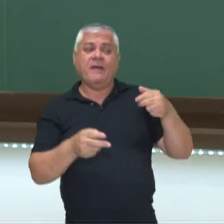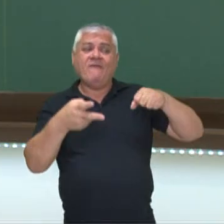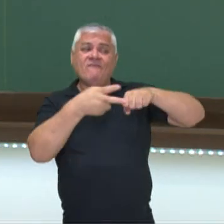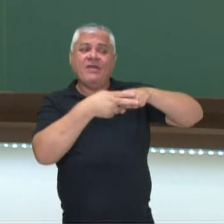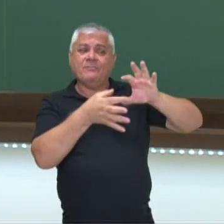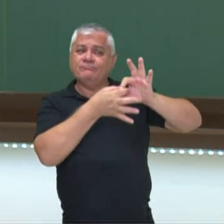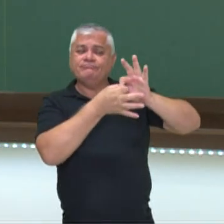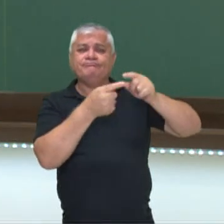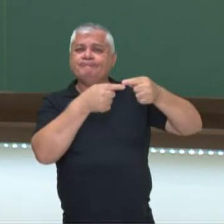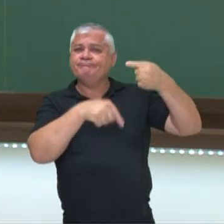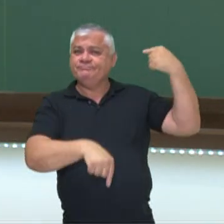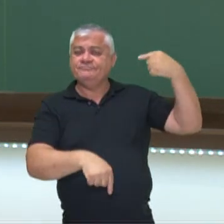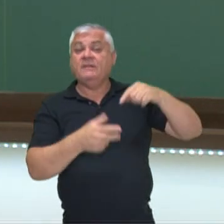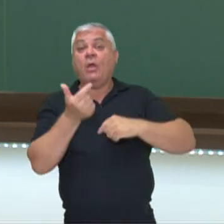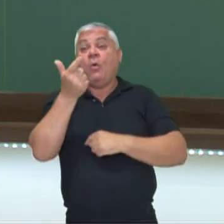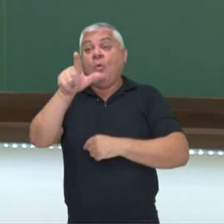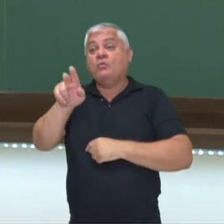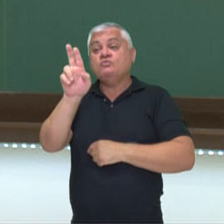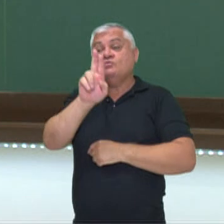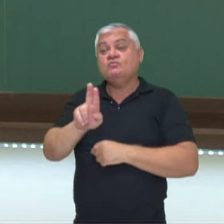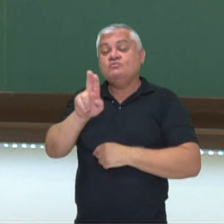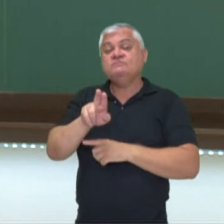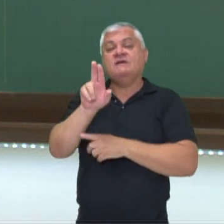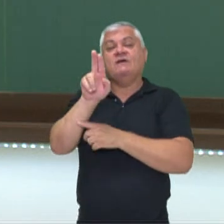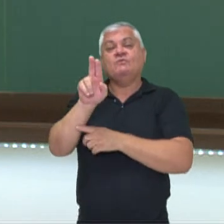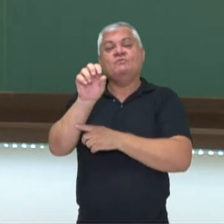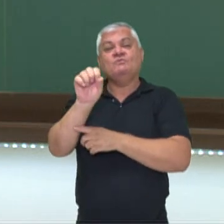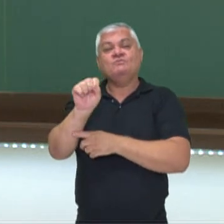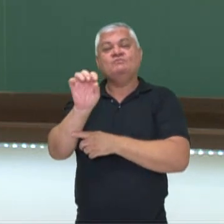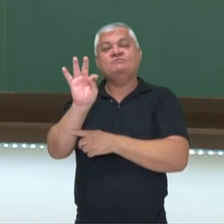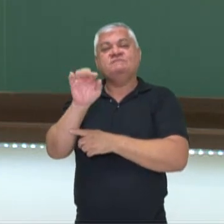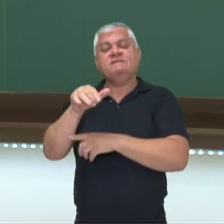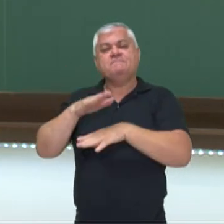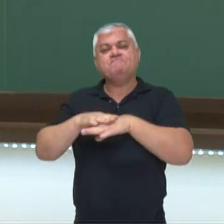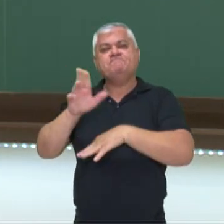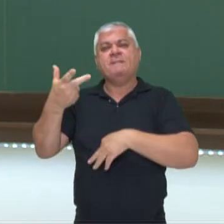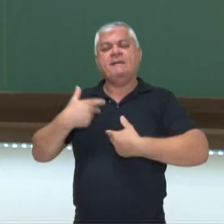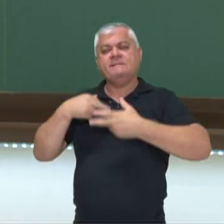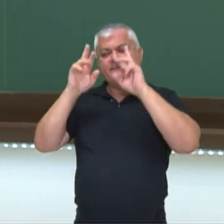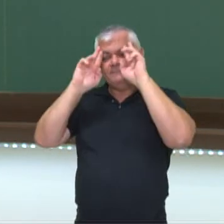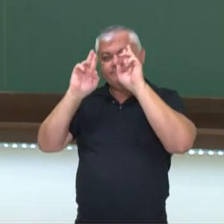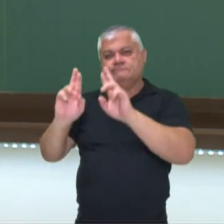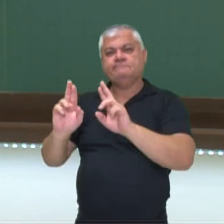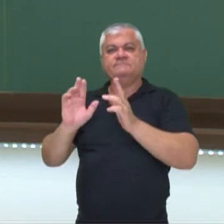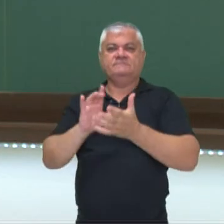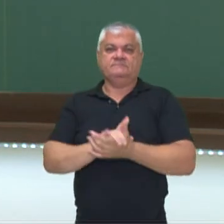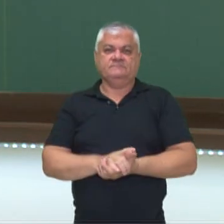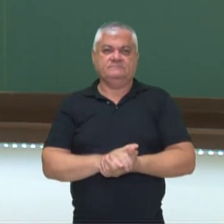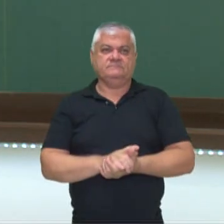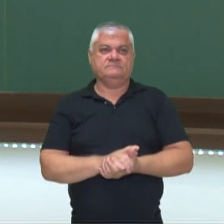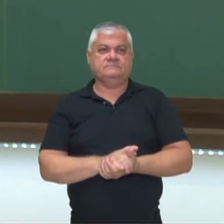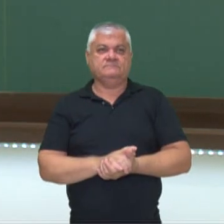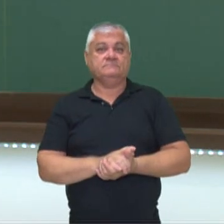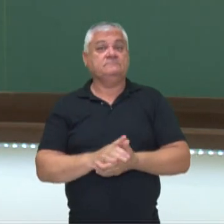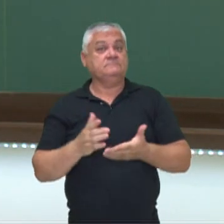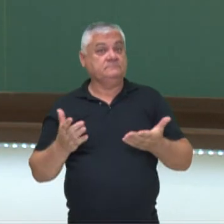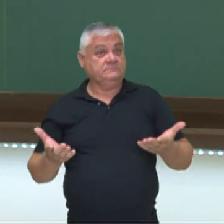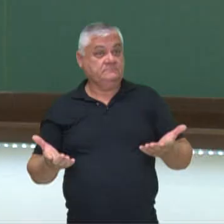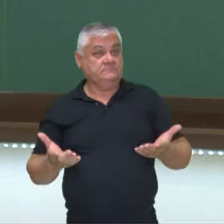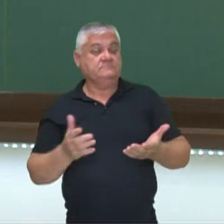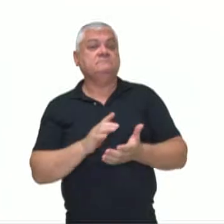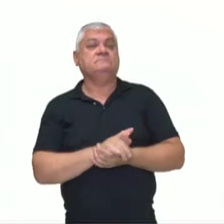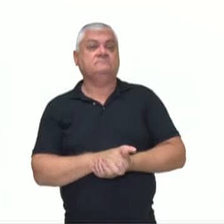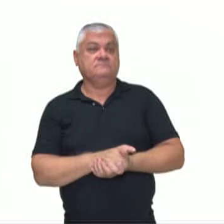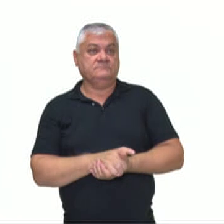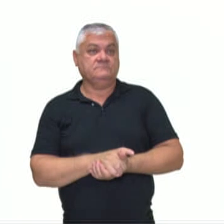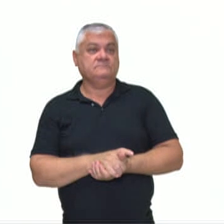utilizam os te ou os tedes achando que é a forma mais respeitosa de fazer. Muito bem. Grados de